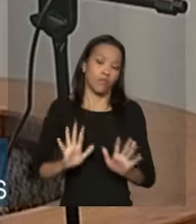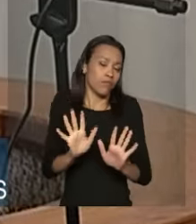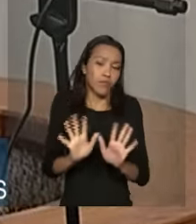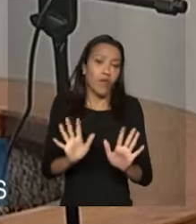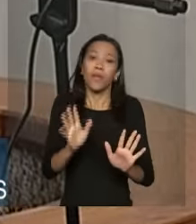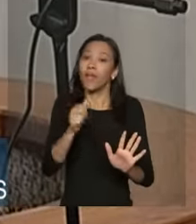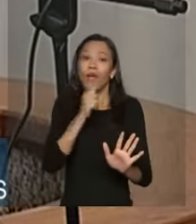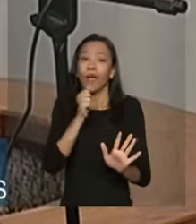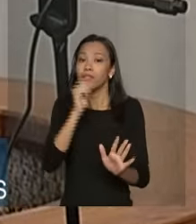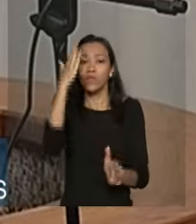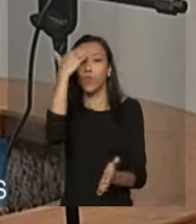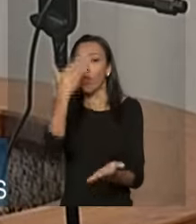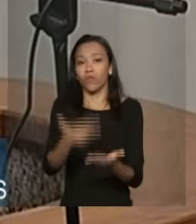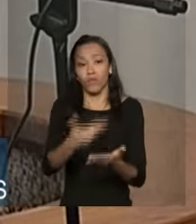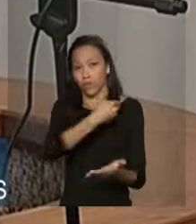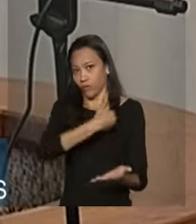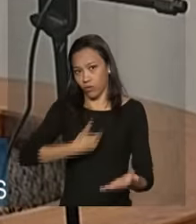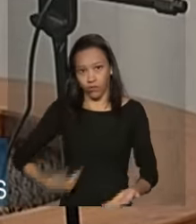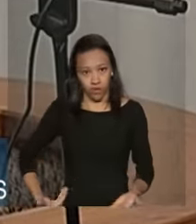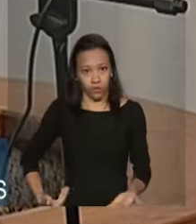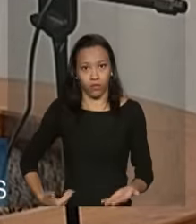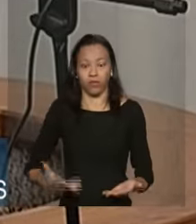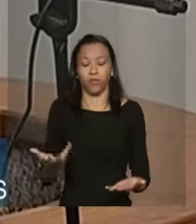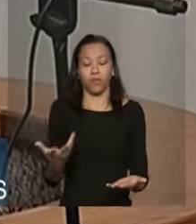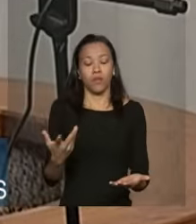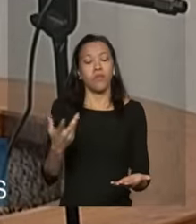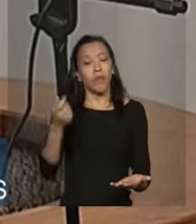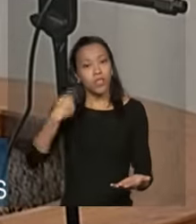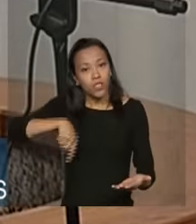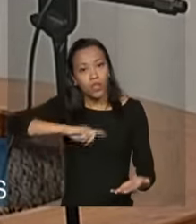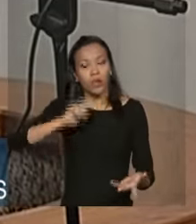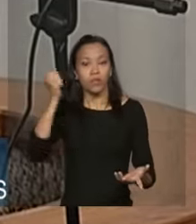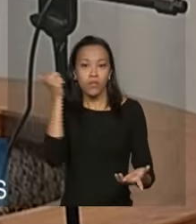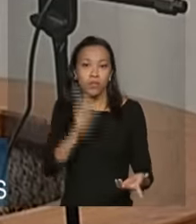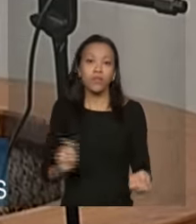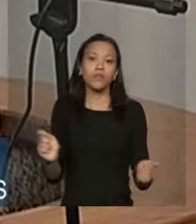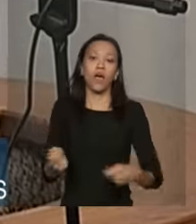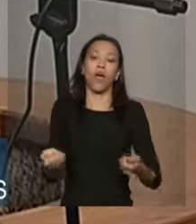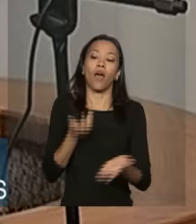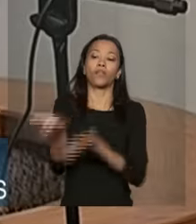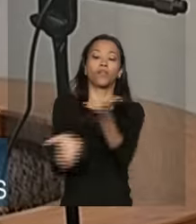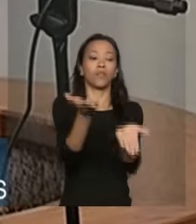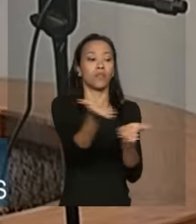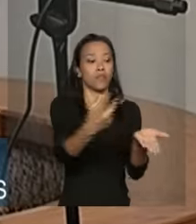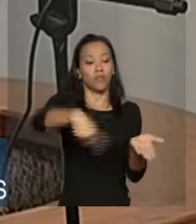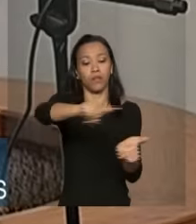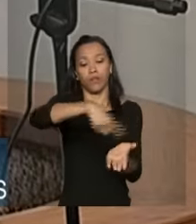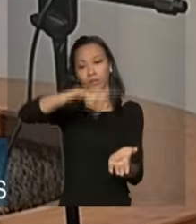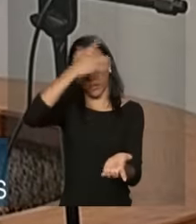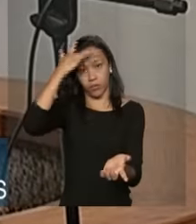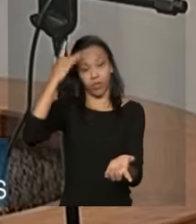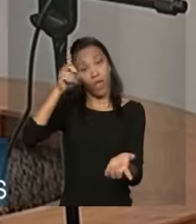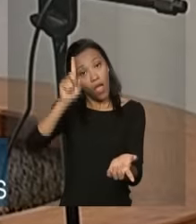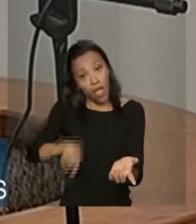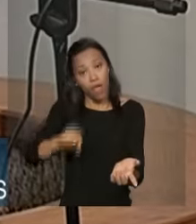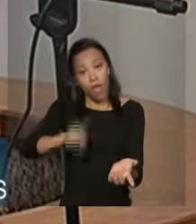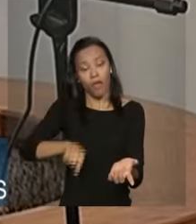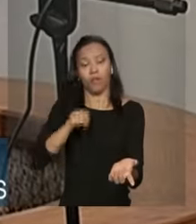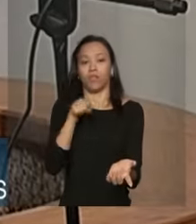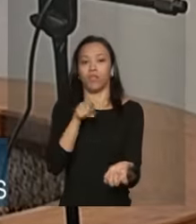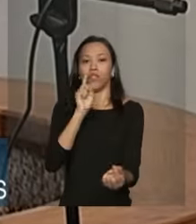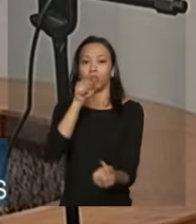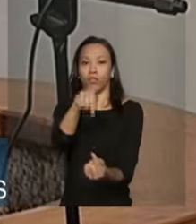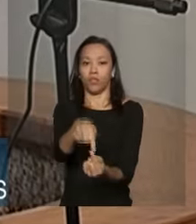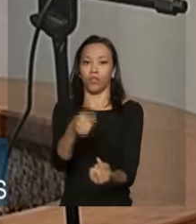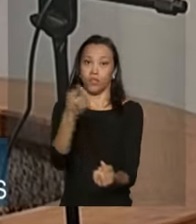confio no estado para dar uma resposta efetiva de atendimento eh eh para essas pessoas é nessa perspectiva